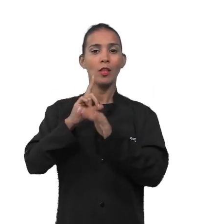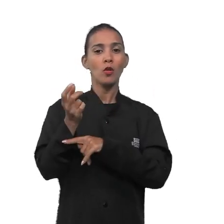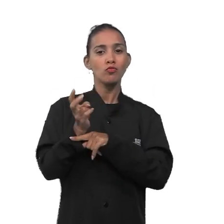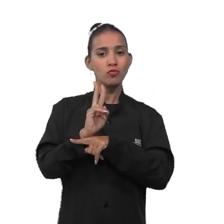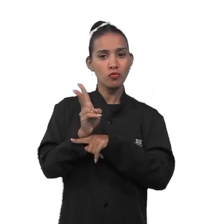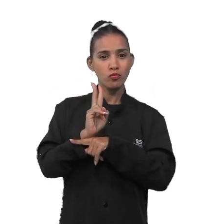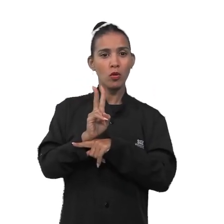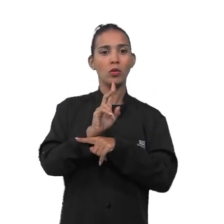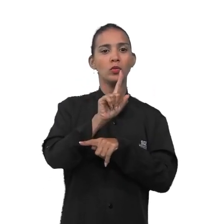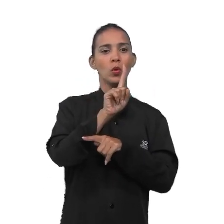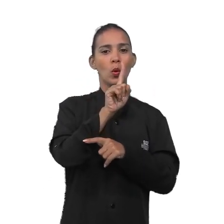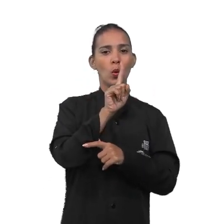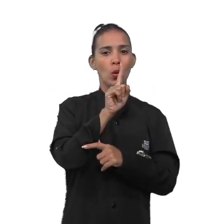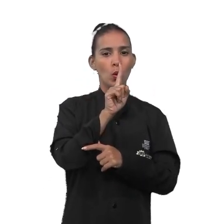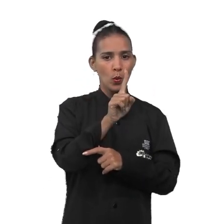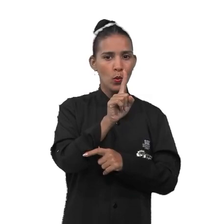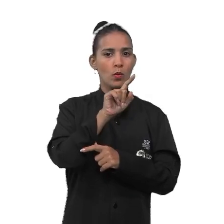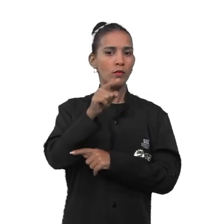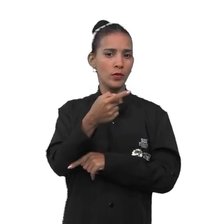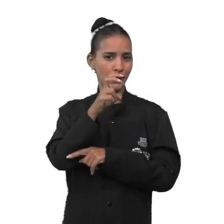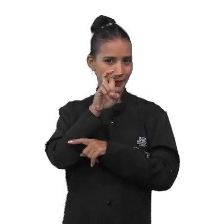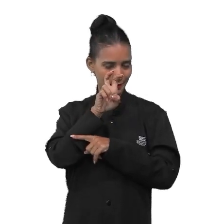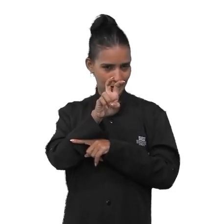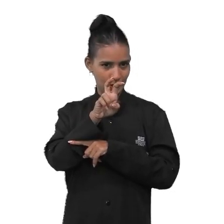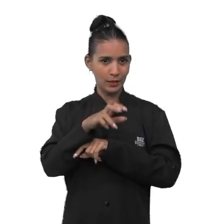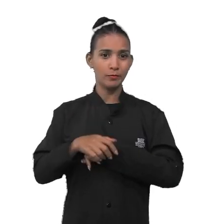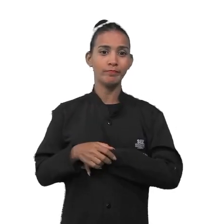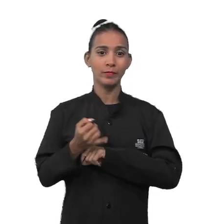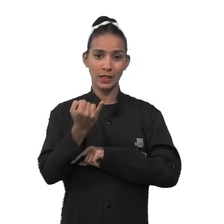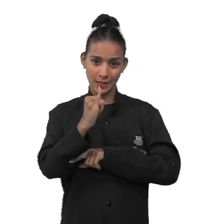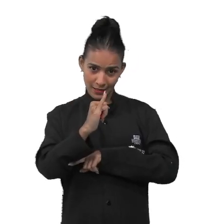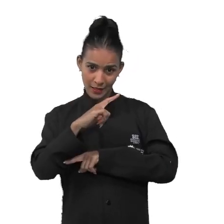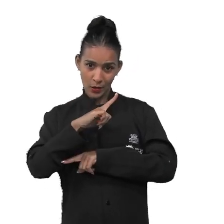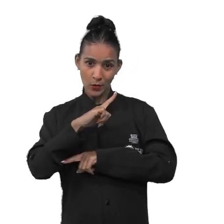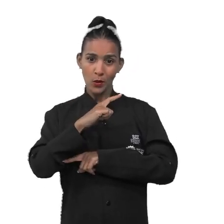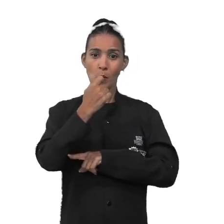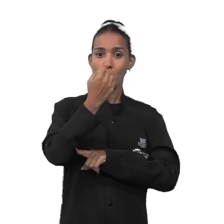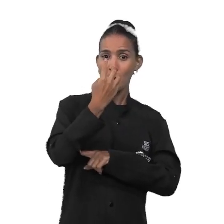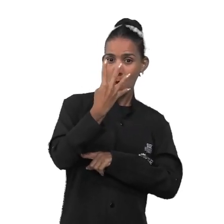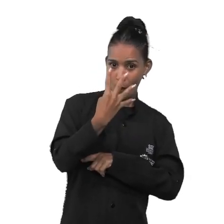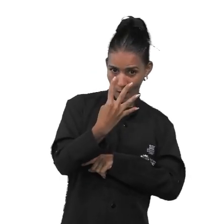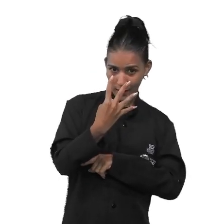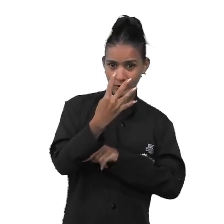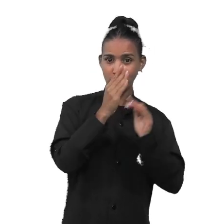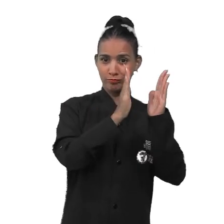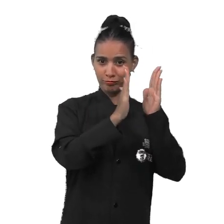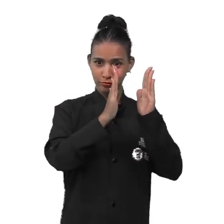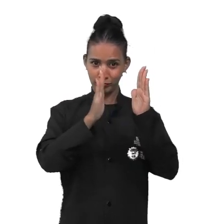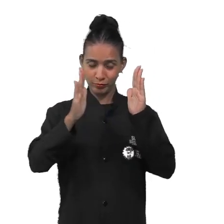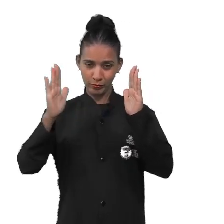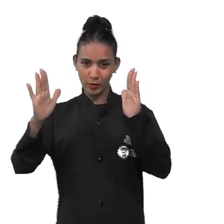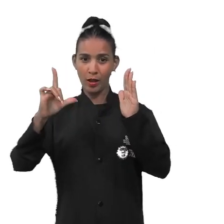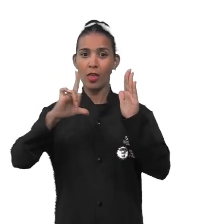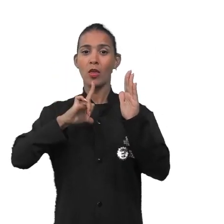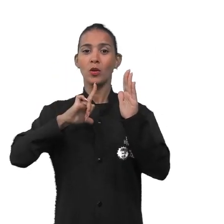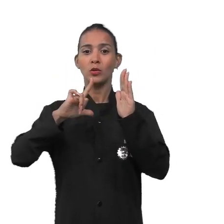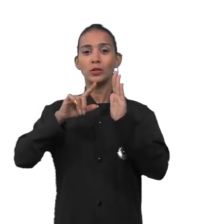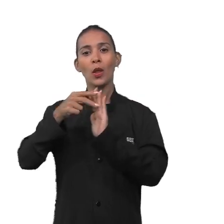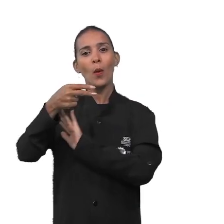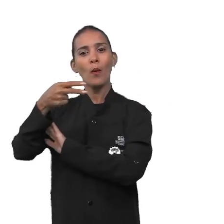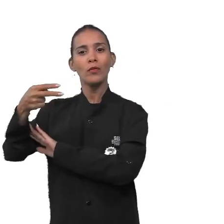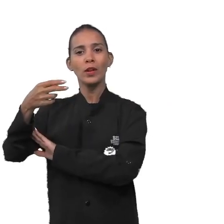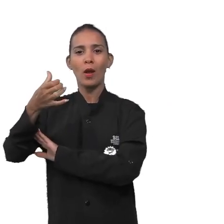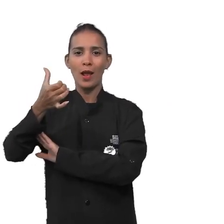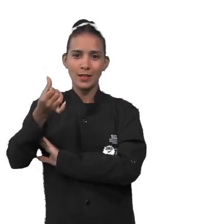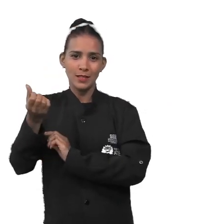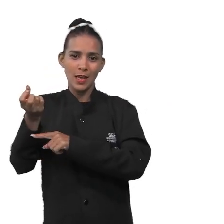tenho 4 pilhas organizadas em série, no final do circuito, eu vou ter 6 volts, o suficiente para